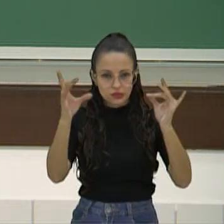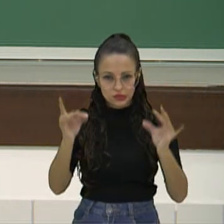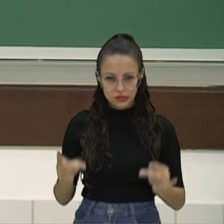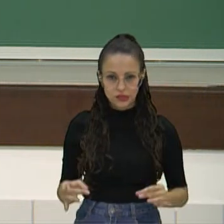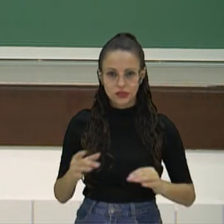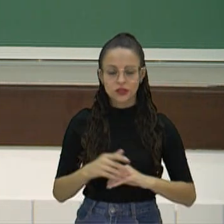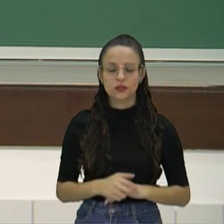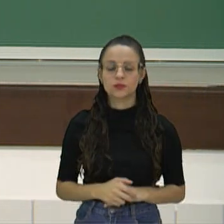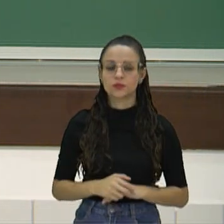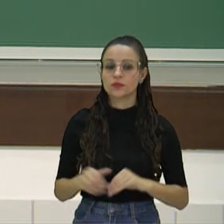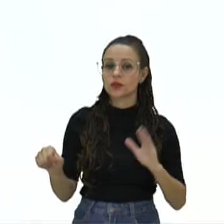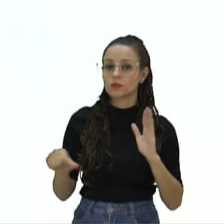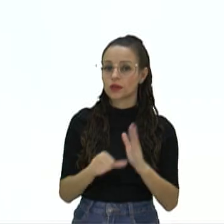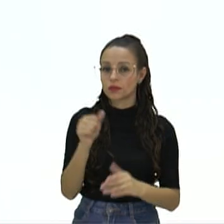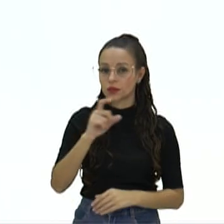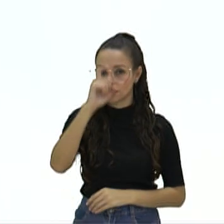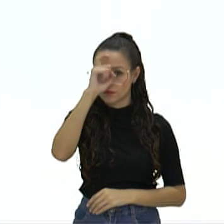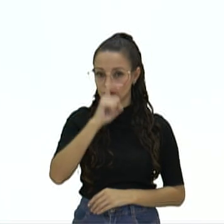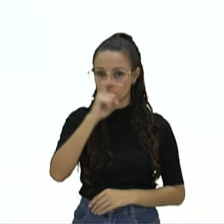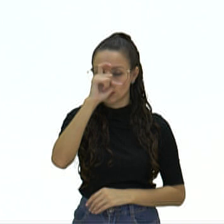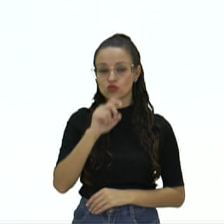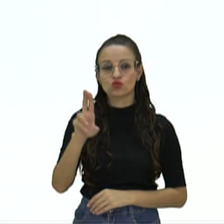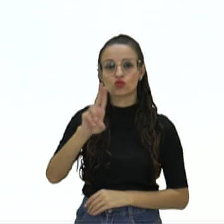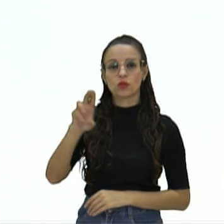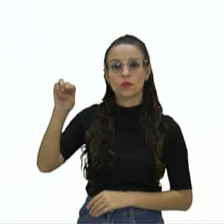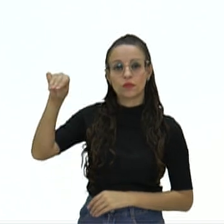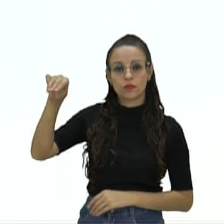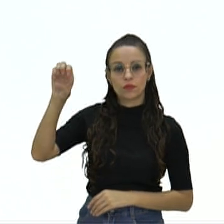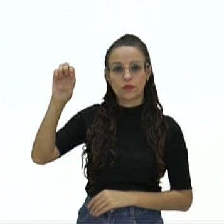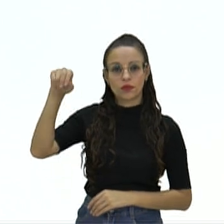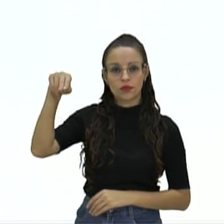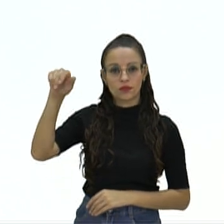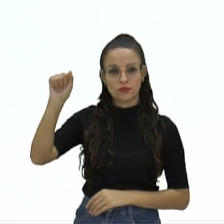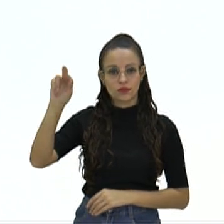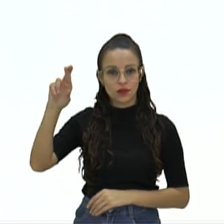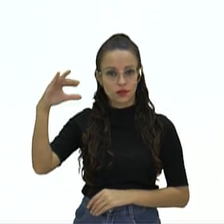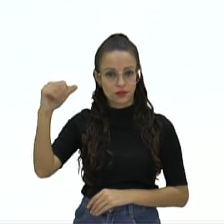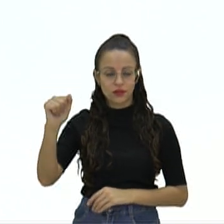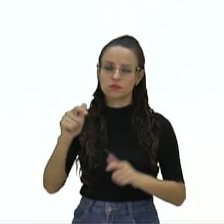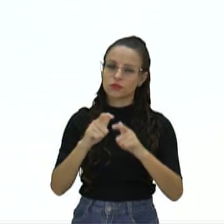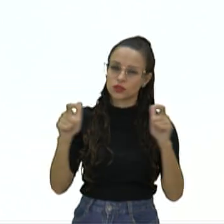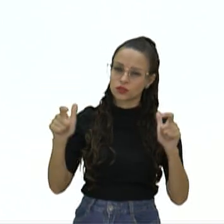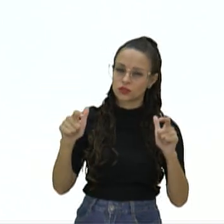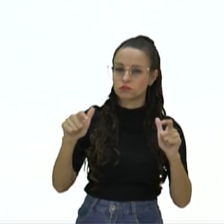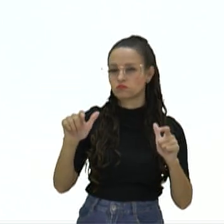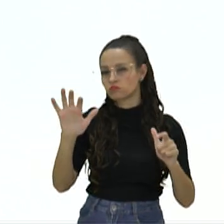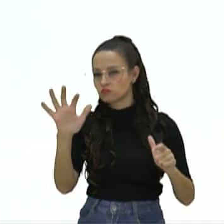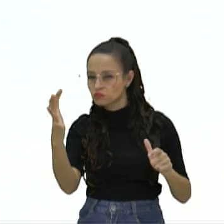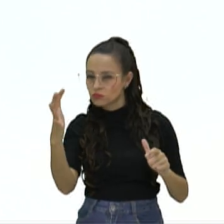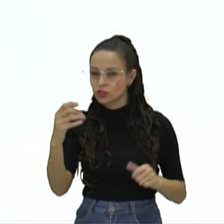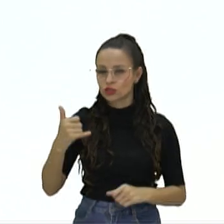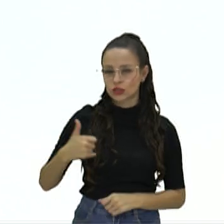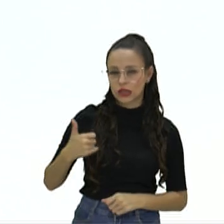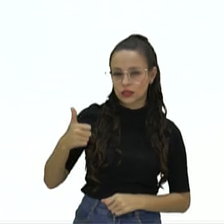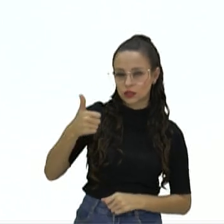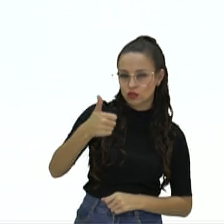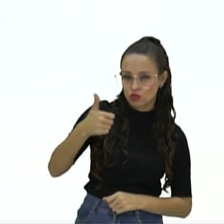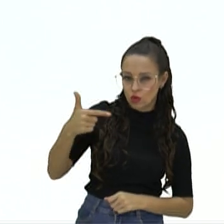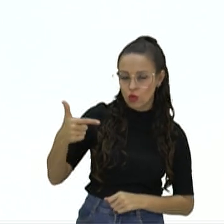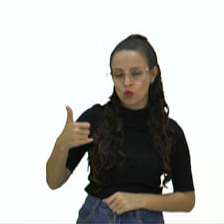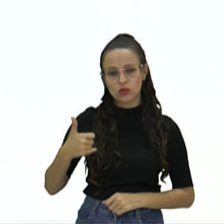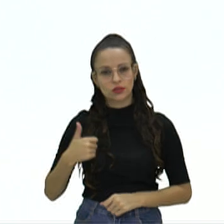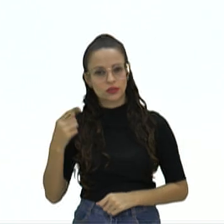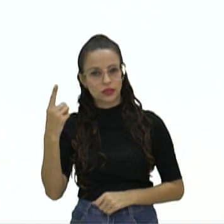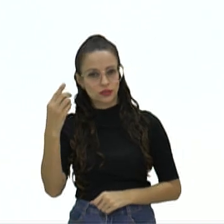A primeira menstruação a gente vai chamar de menarca. A maioria das vezes ocorre entre 12 e 13 anos de idade.